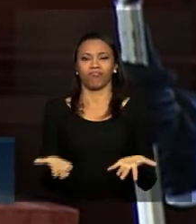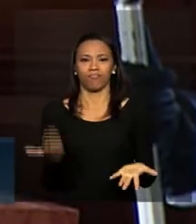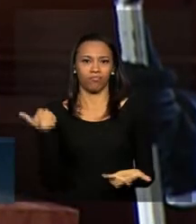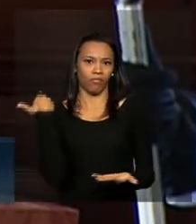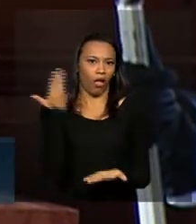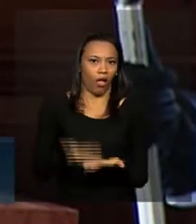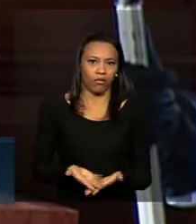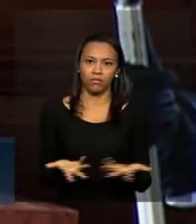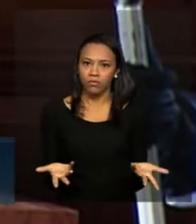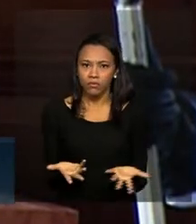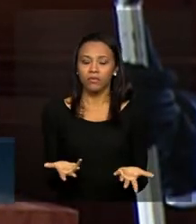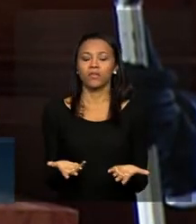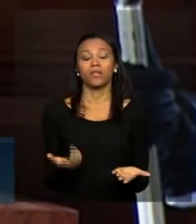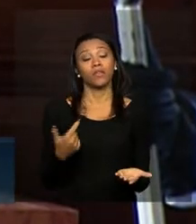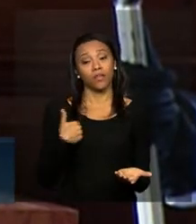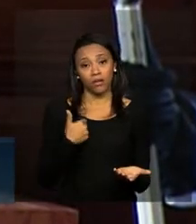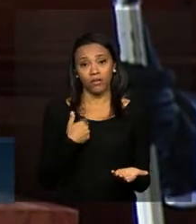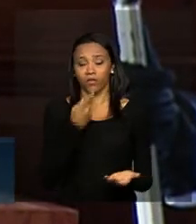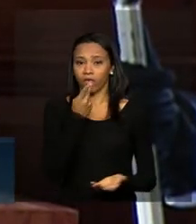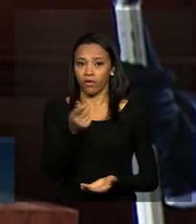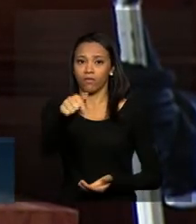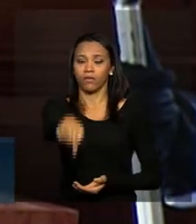Eu até tomo a liberdade